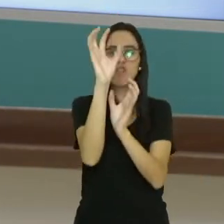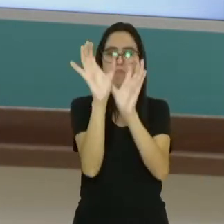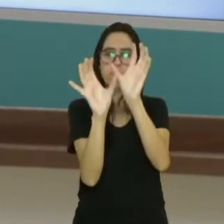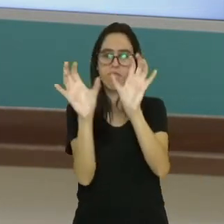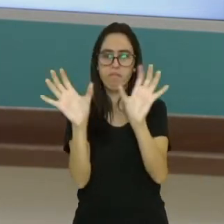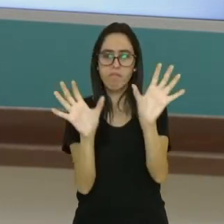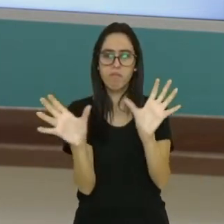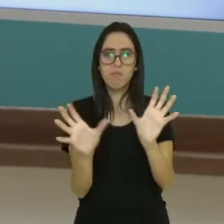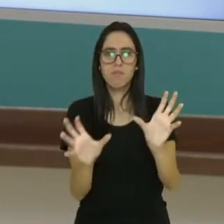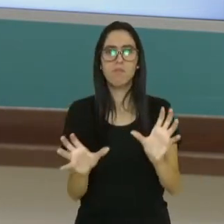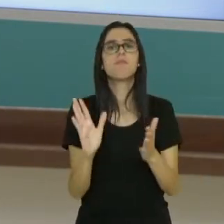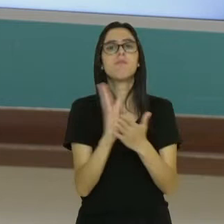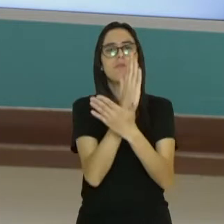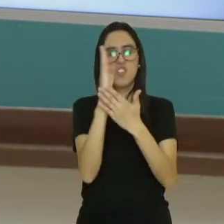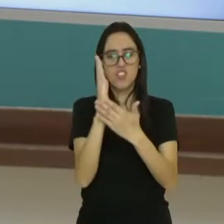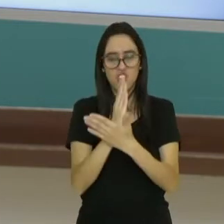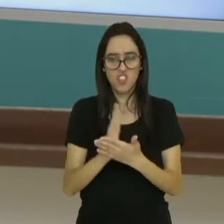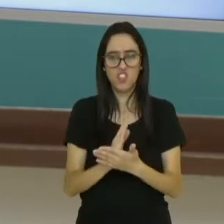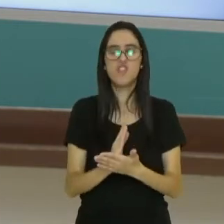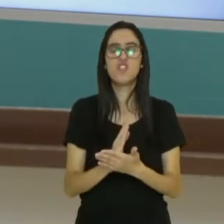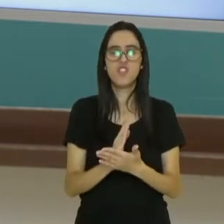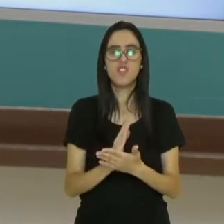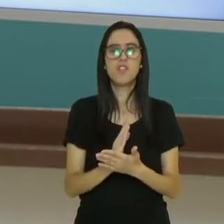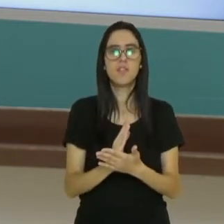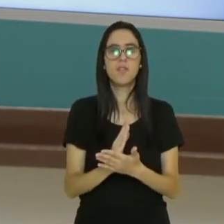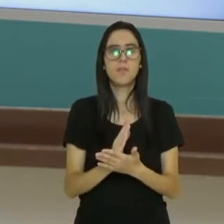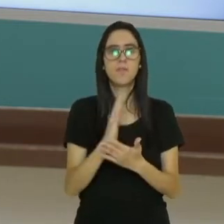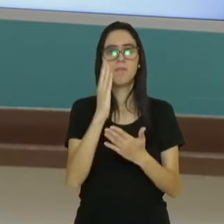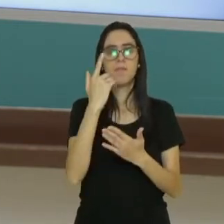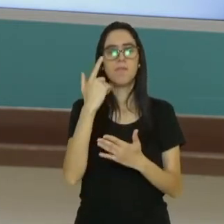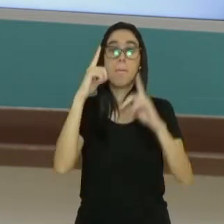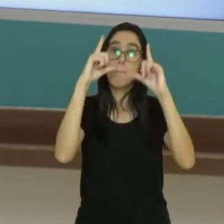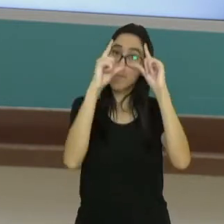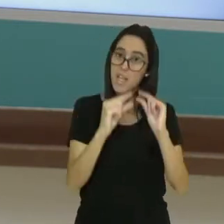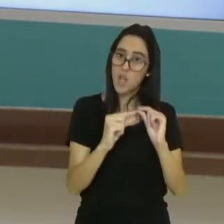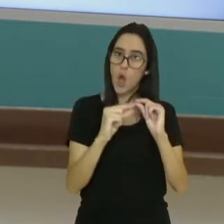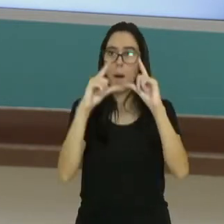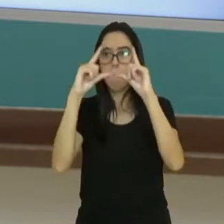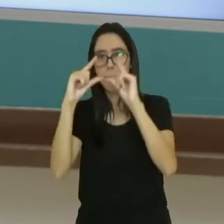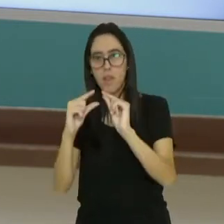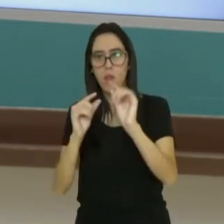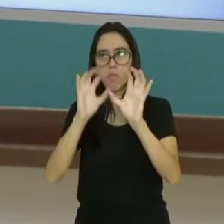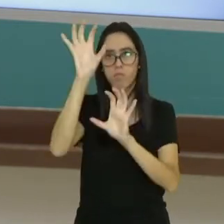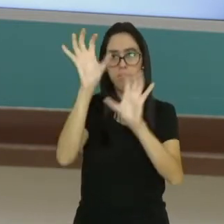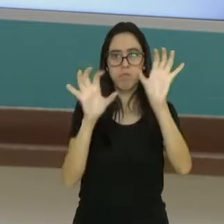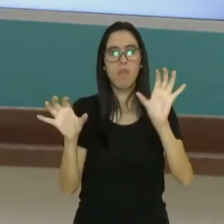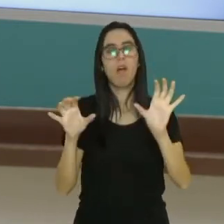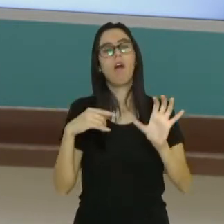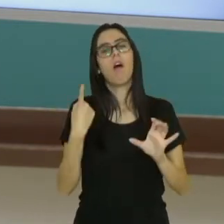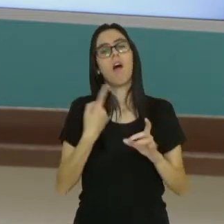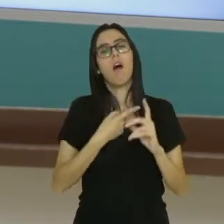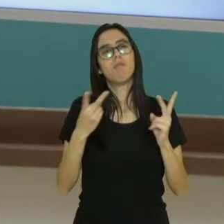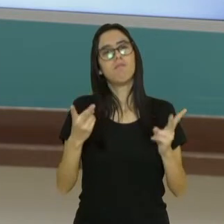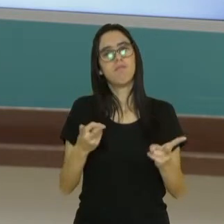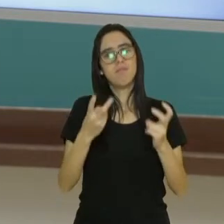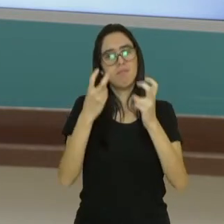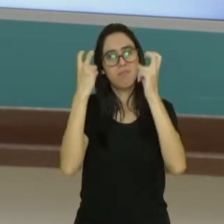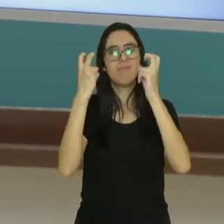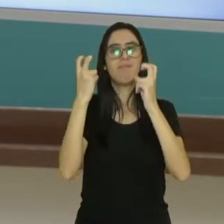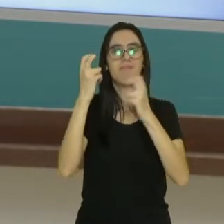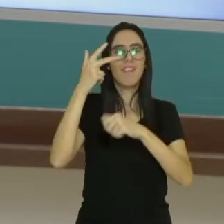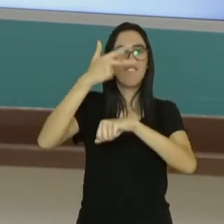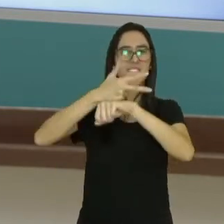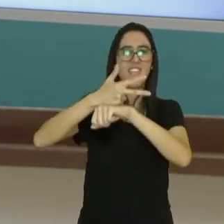se desintegrar e se dividir em partes menores. E aí a gente já consegue identificar, segundo a nossa animação